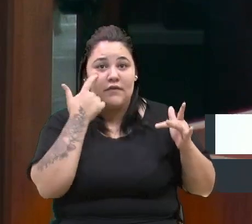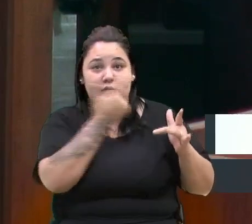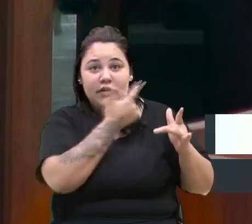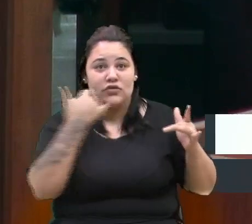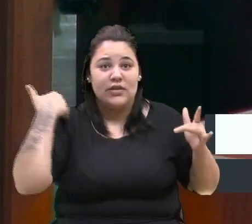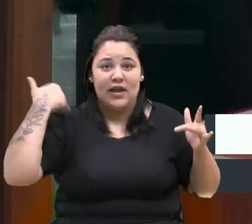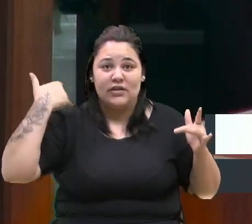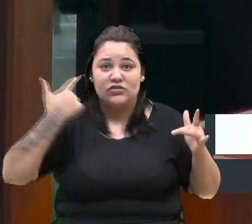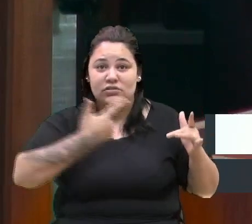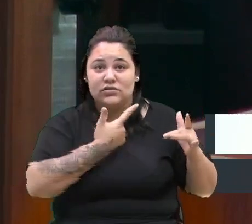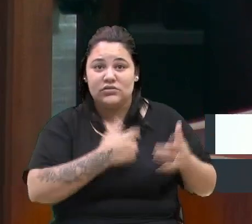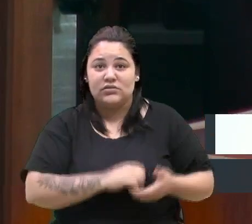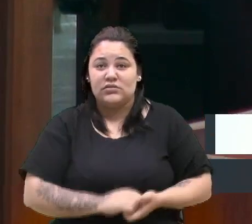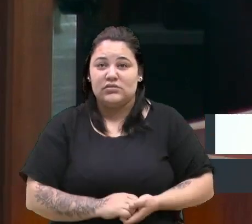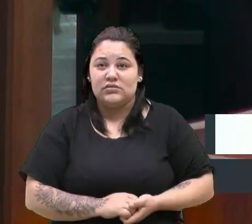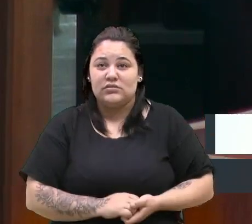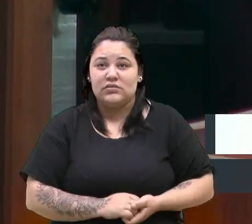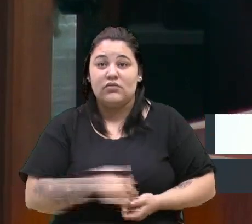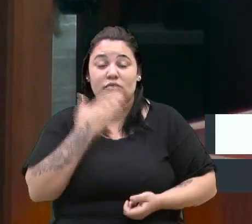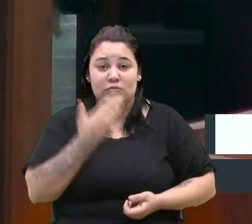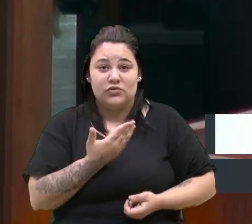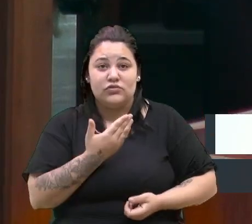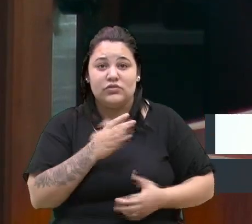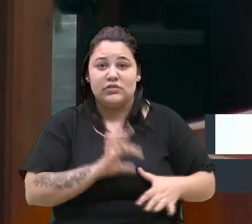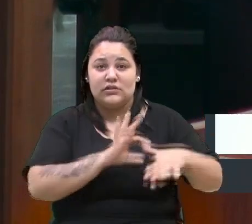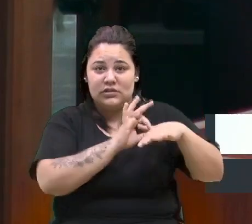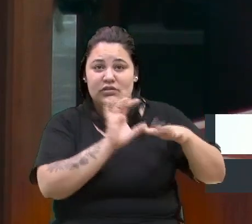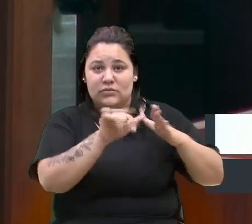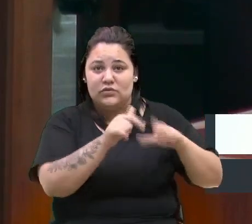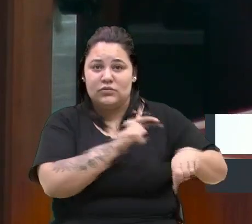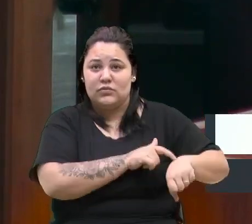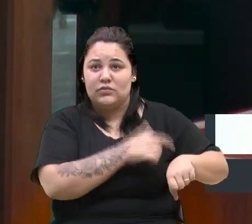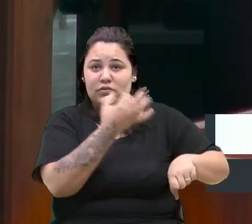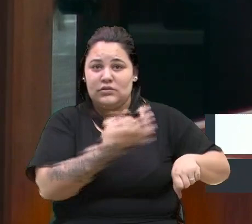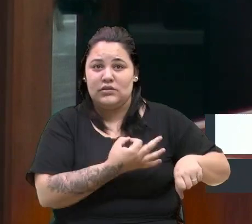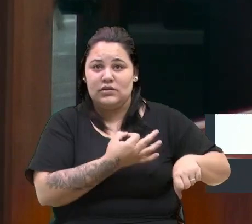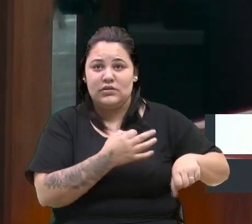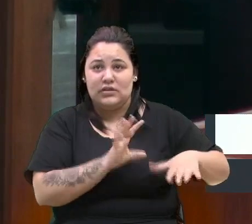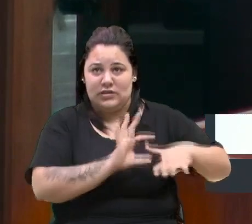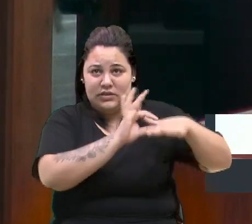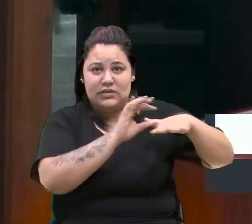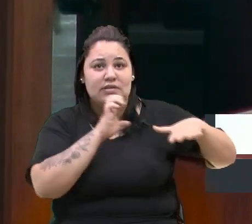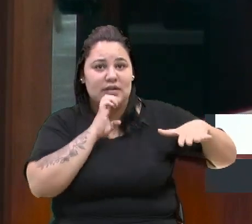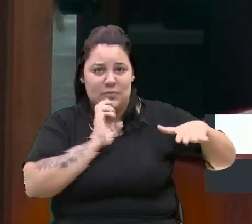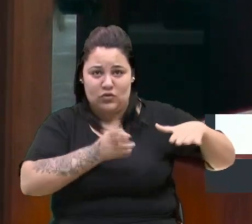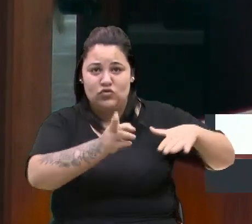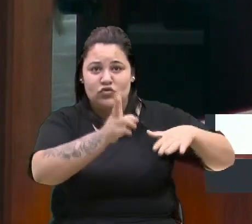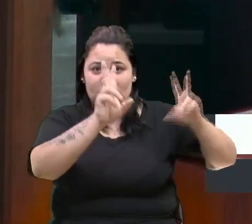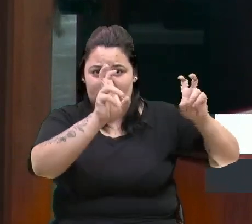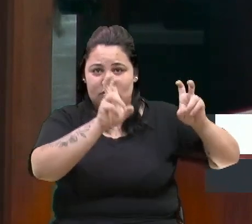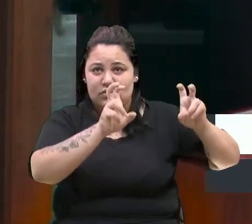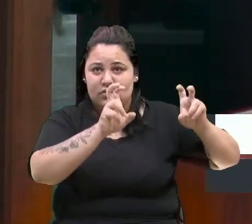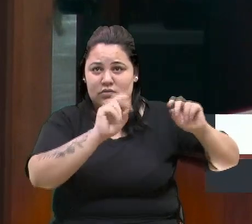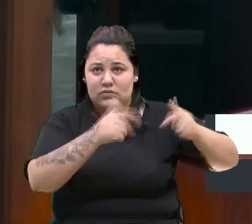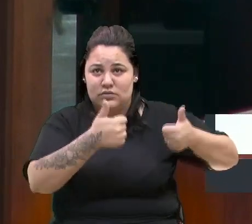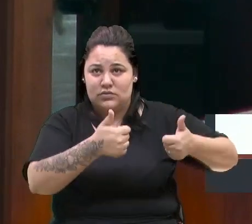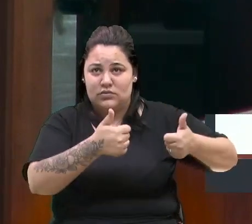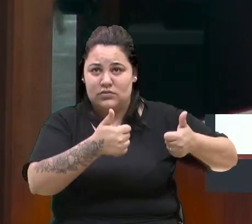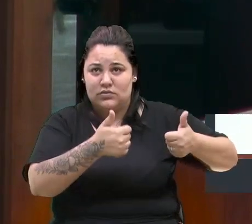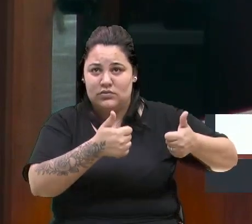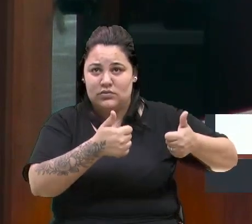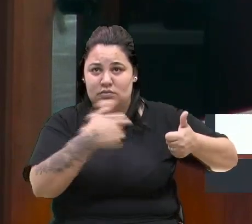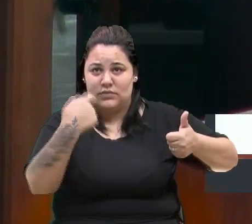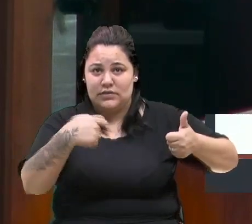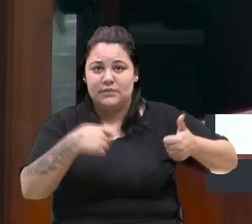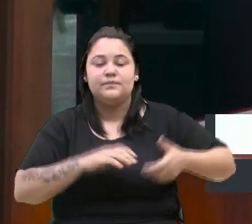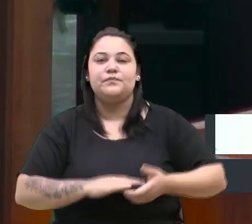Gente, a parte... Eu vou pedir uma declaração de líder no momento oportuno, líder Estela, para seguir dando os apartes, quando for